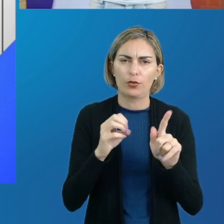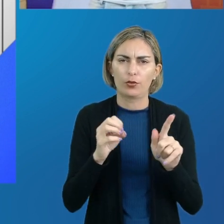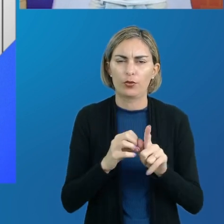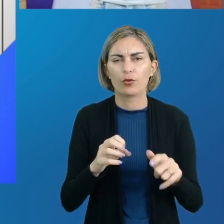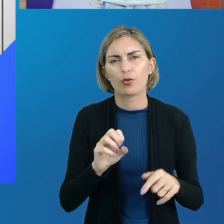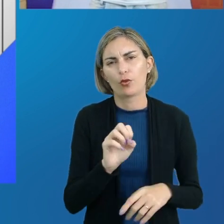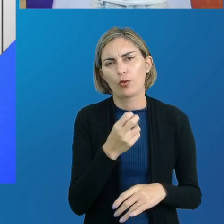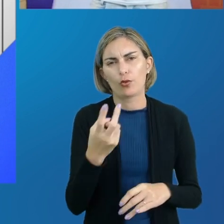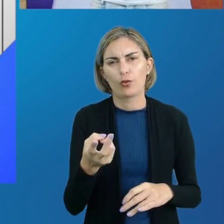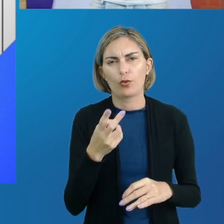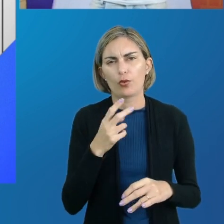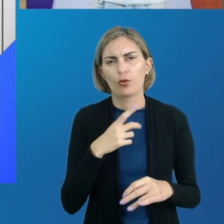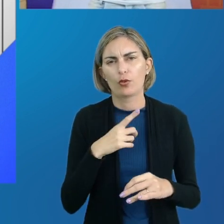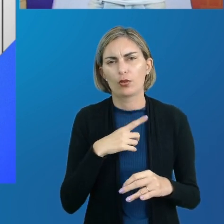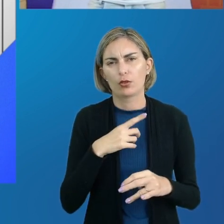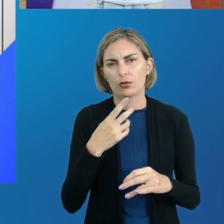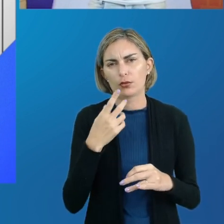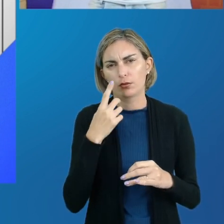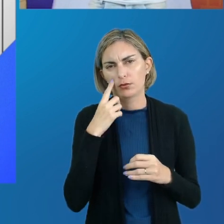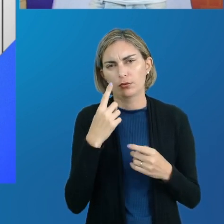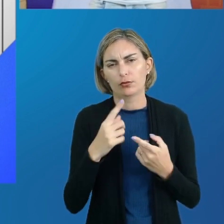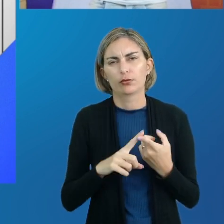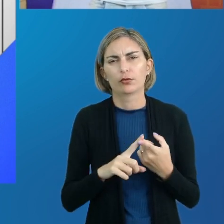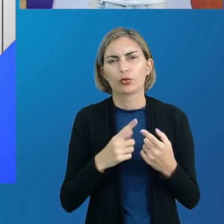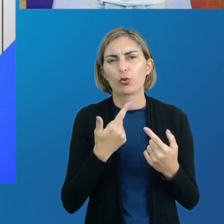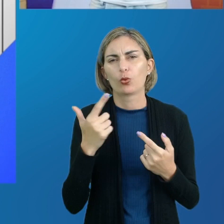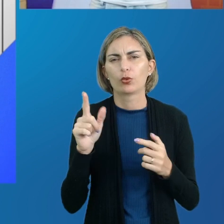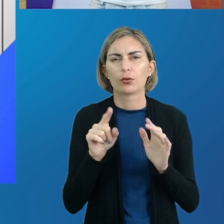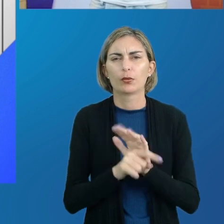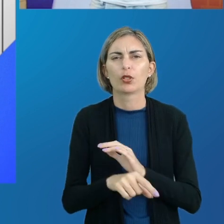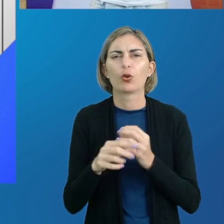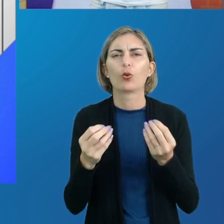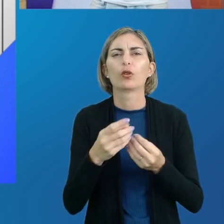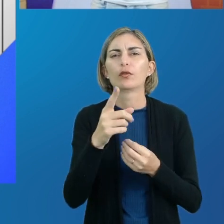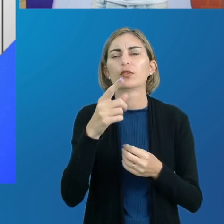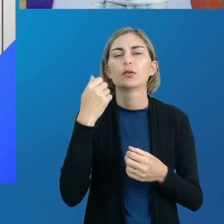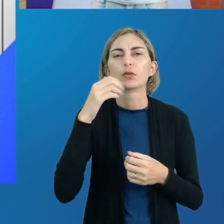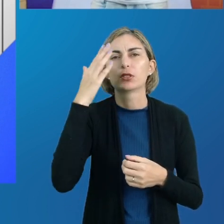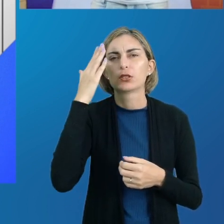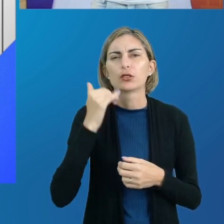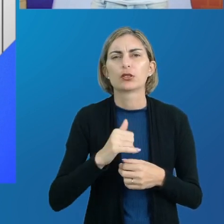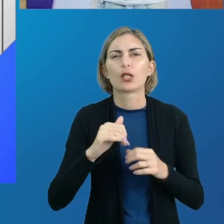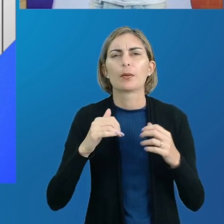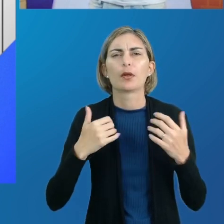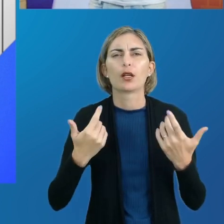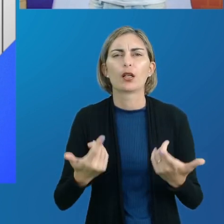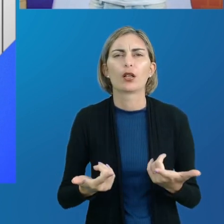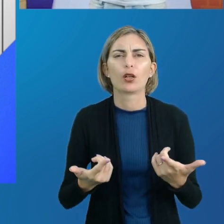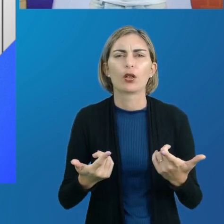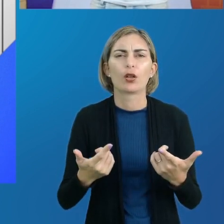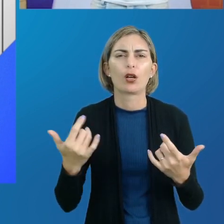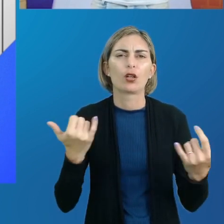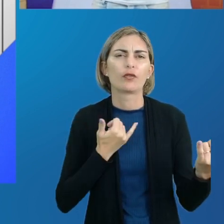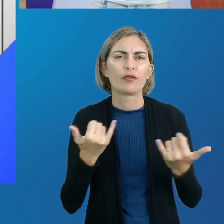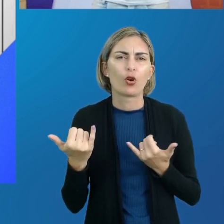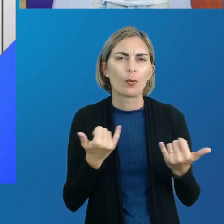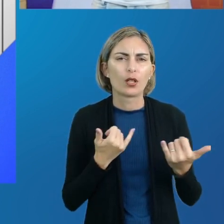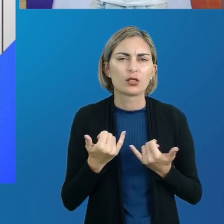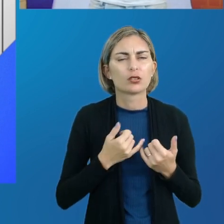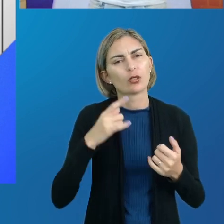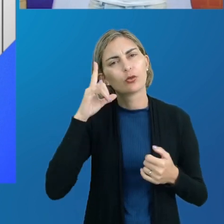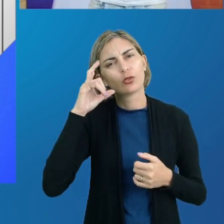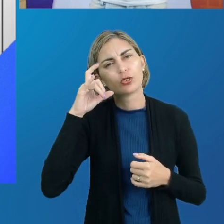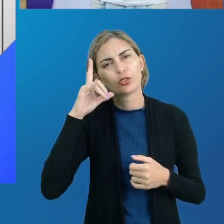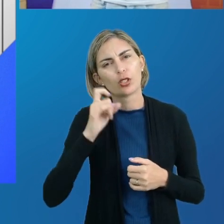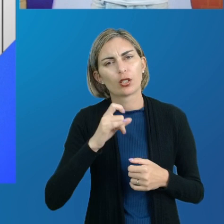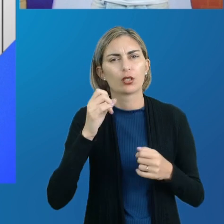vai, assim, estatisticamente até. E outra pergunta, quando você precisa saber como alugar um imóvel, onde você busca informação? No Instagram ou